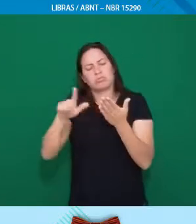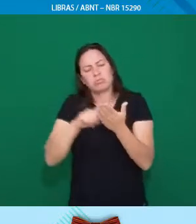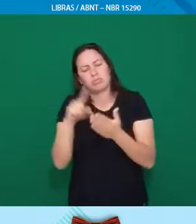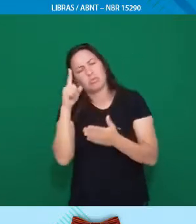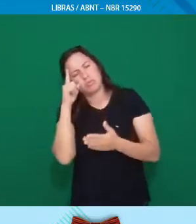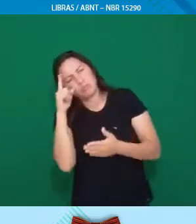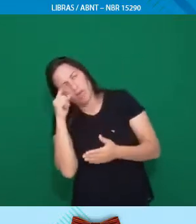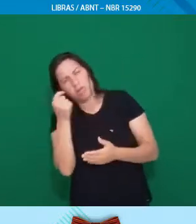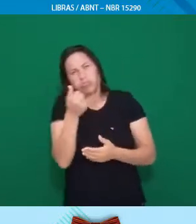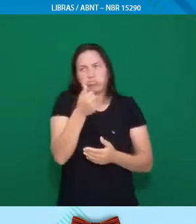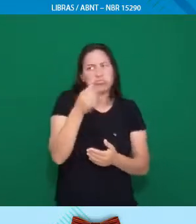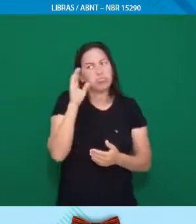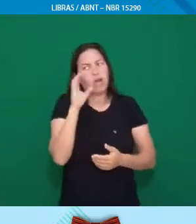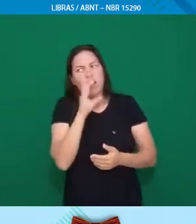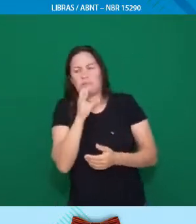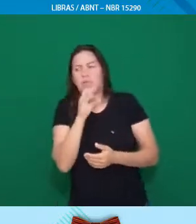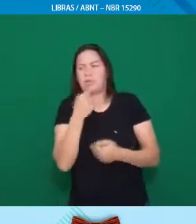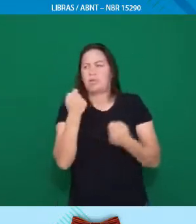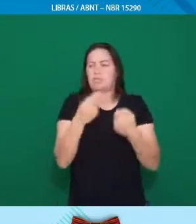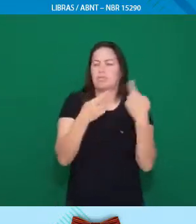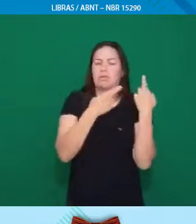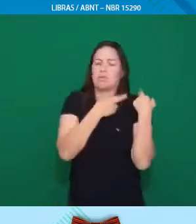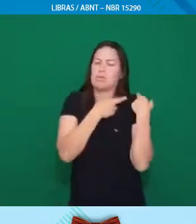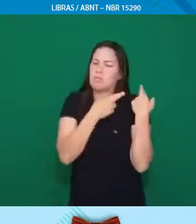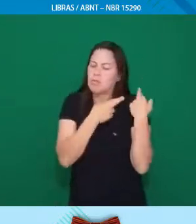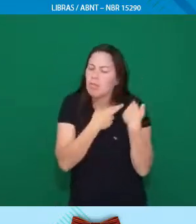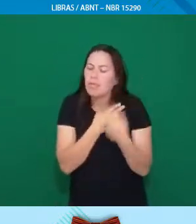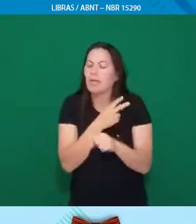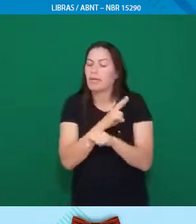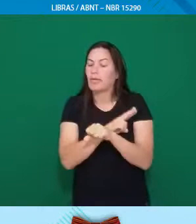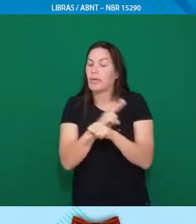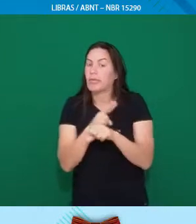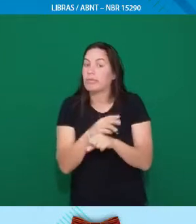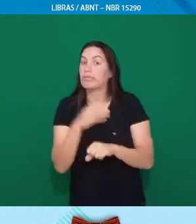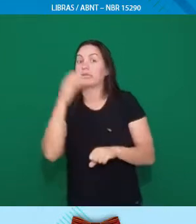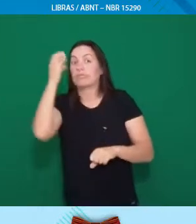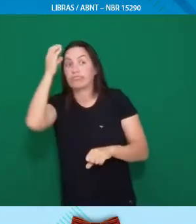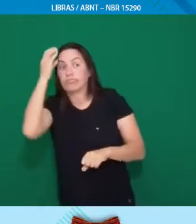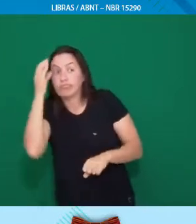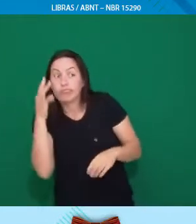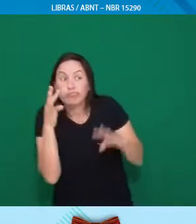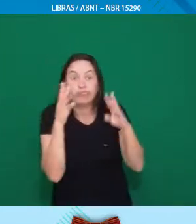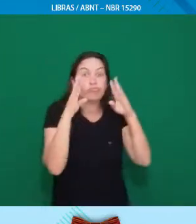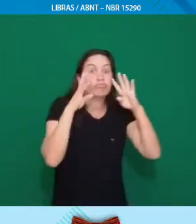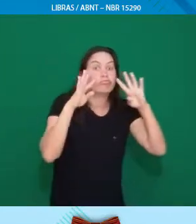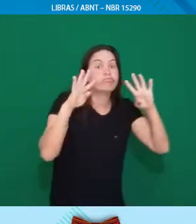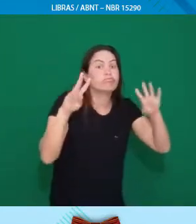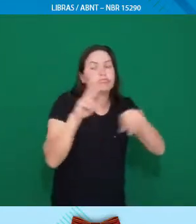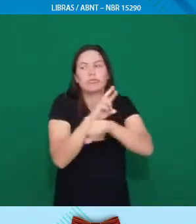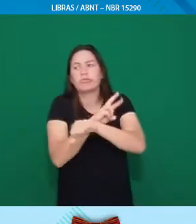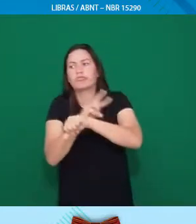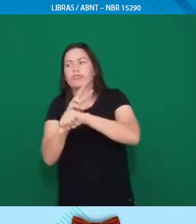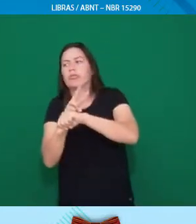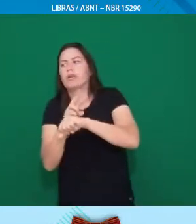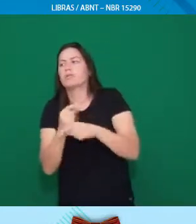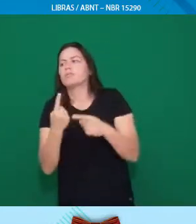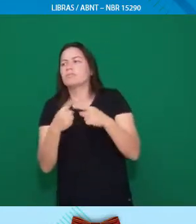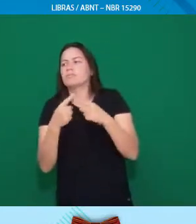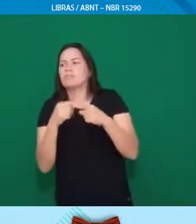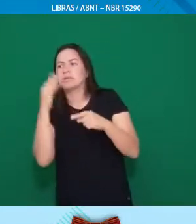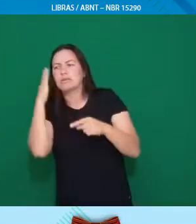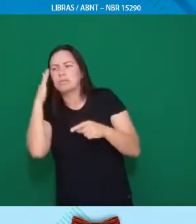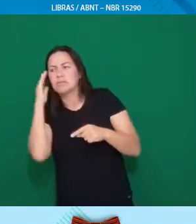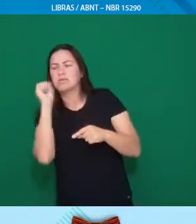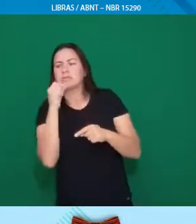manutenção mais constante mais frequente então nós precisamos ter essa essa visão para isso né ter esse cuidado em relação a isso